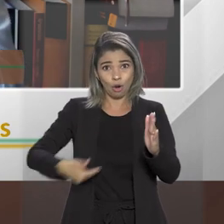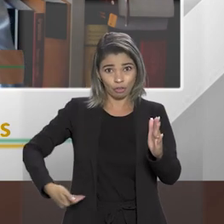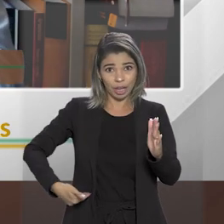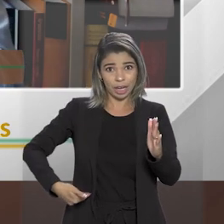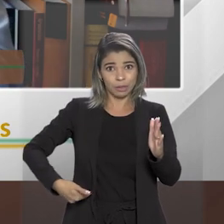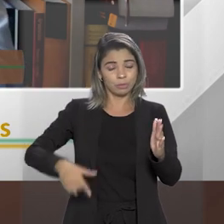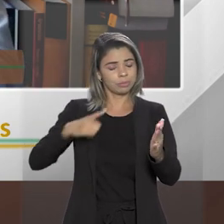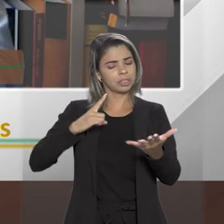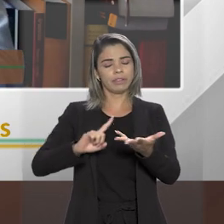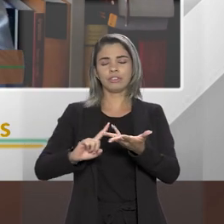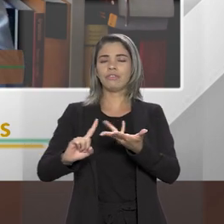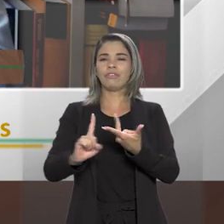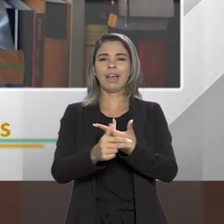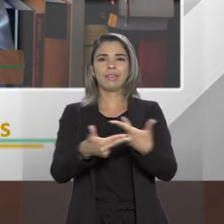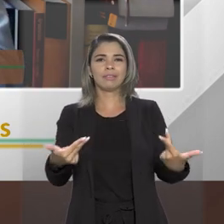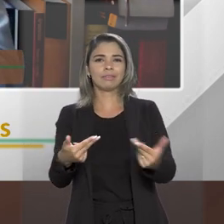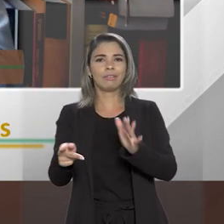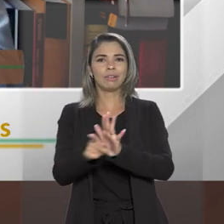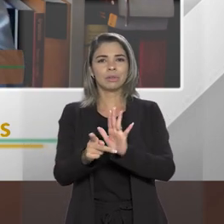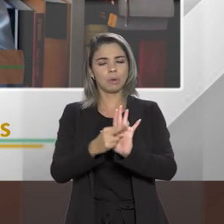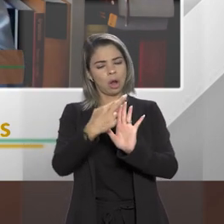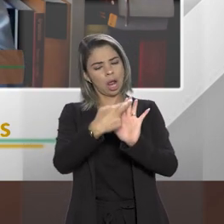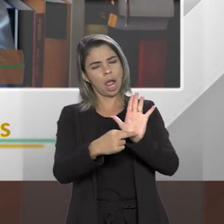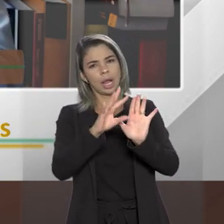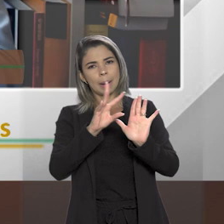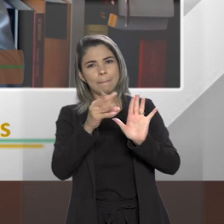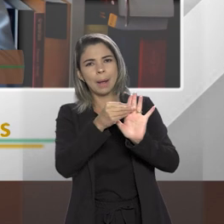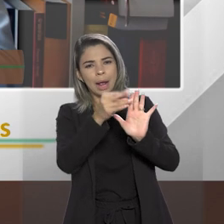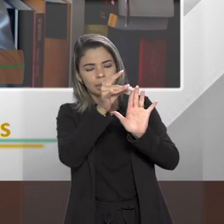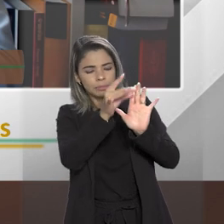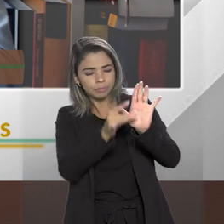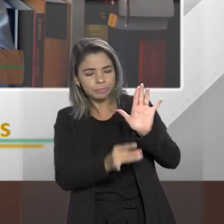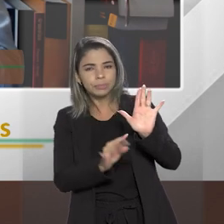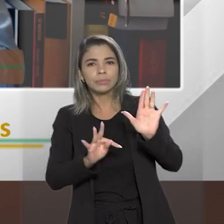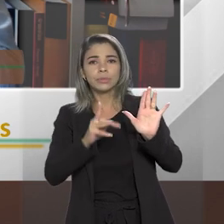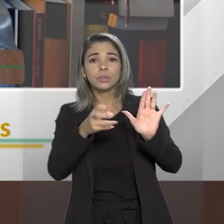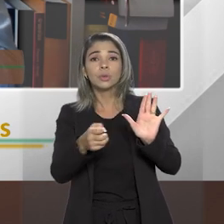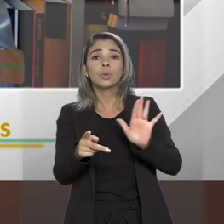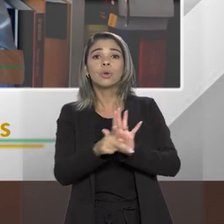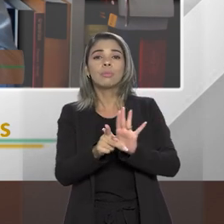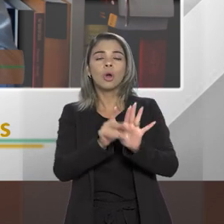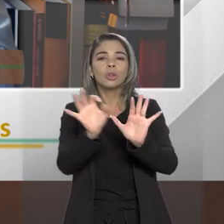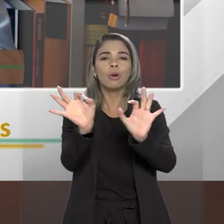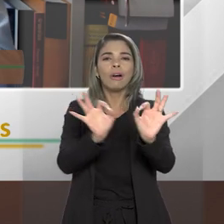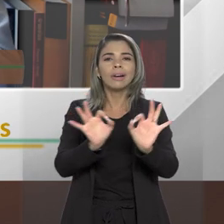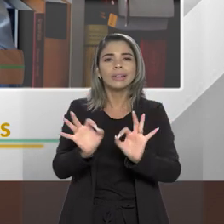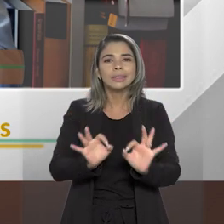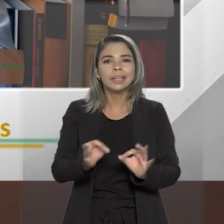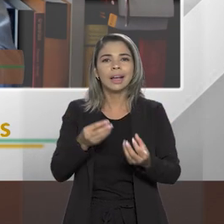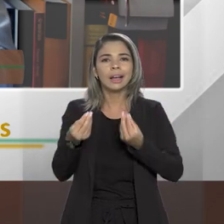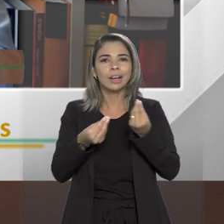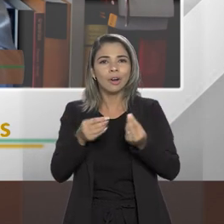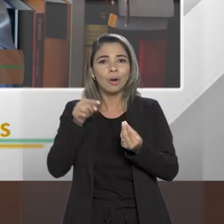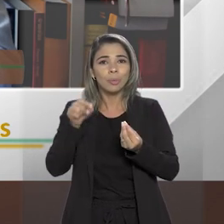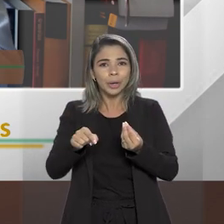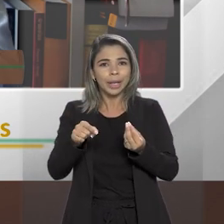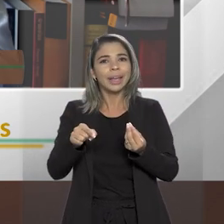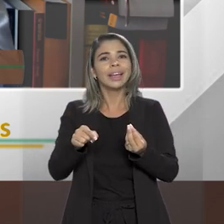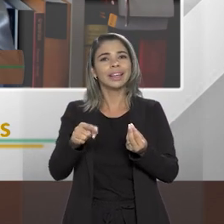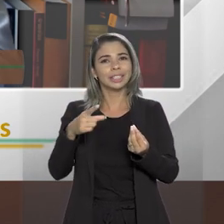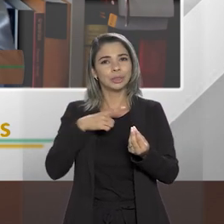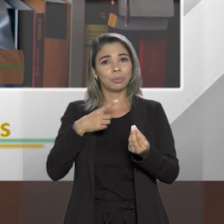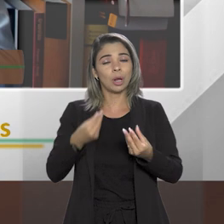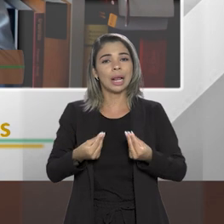tomou uma série de providências normativas para organizar essa, digamos assim, satisfação do